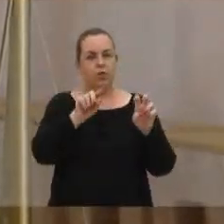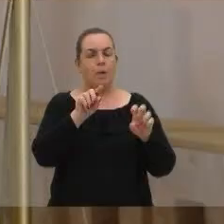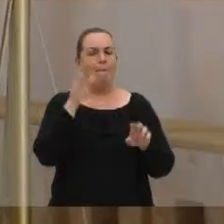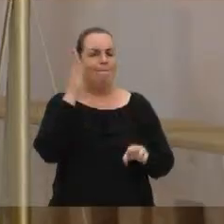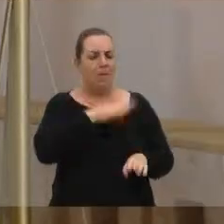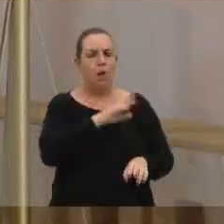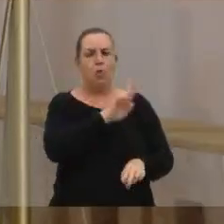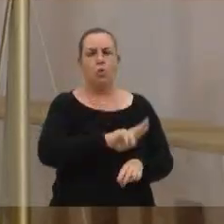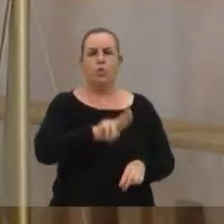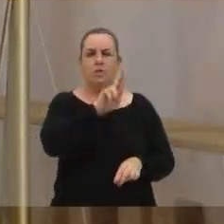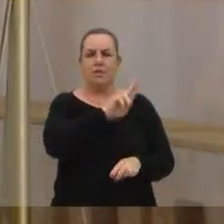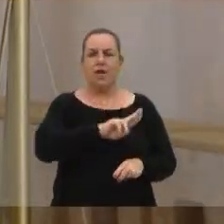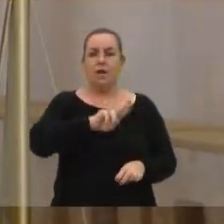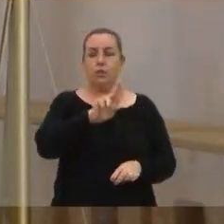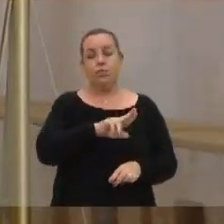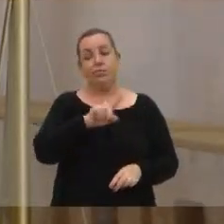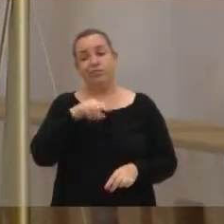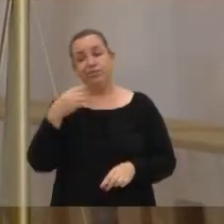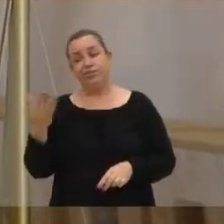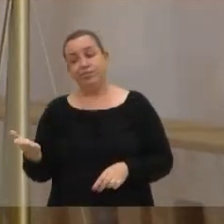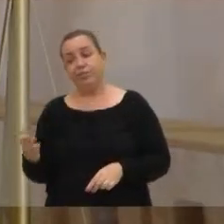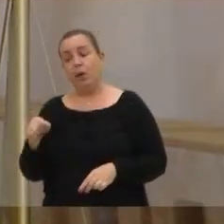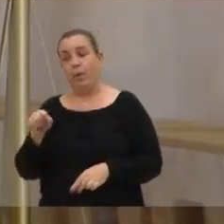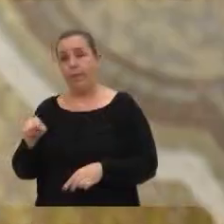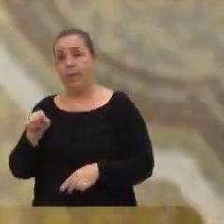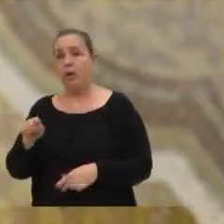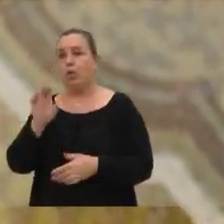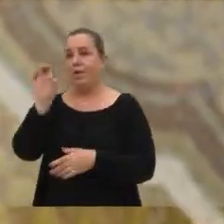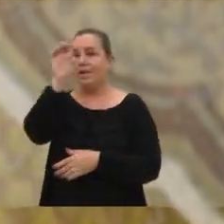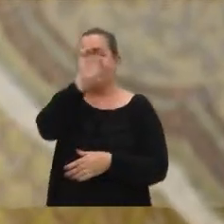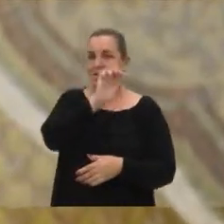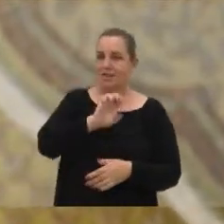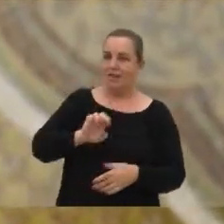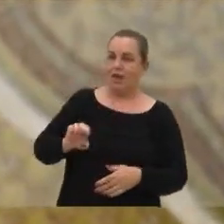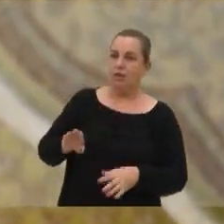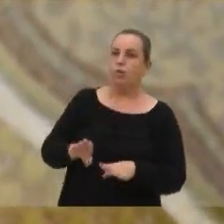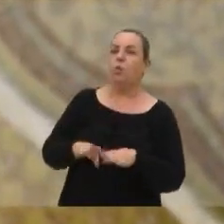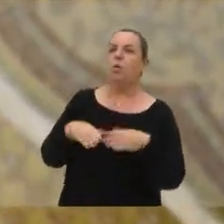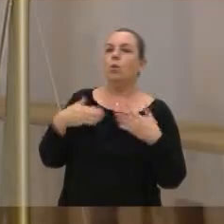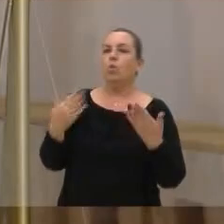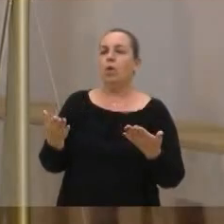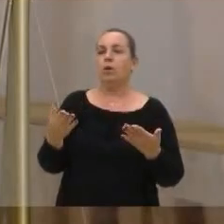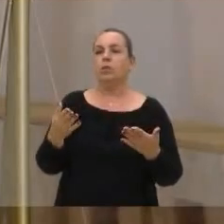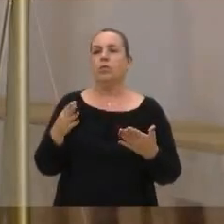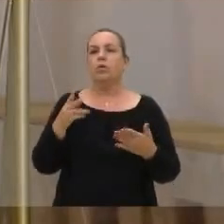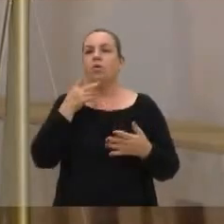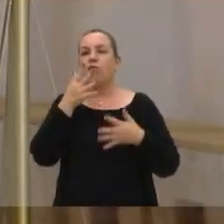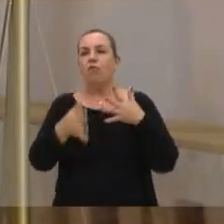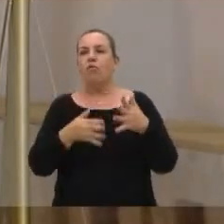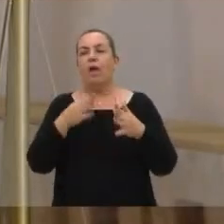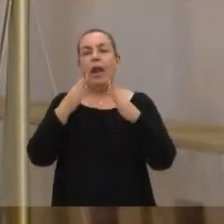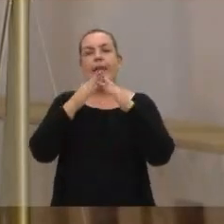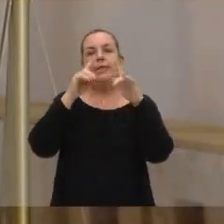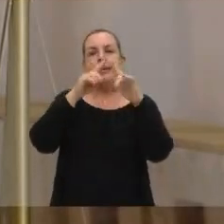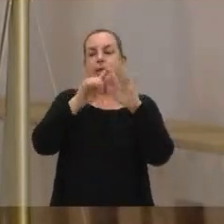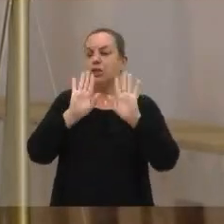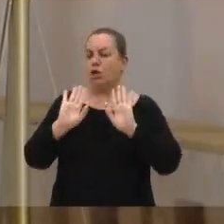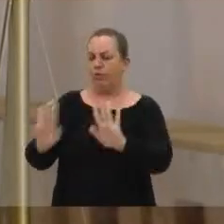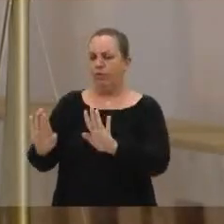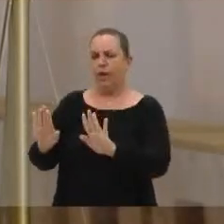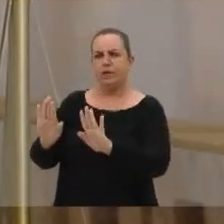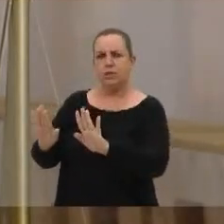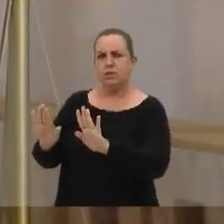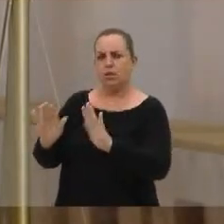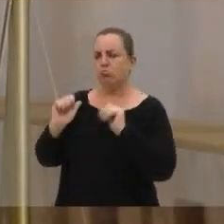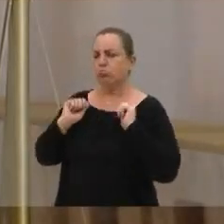usada, usada de um lado pelo Estado, quando disse, igreja, não se meta conosco, fica no